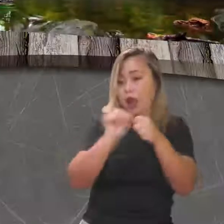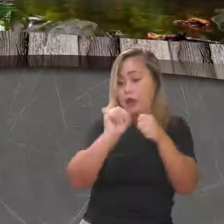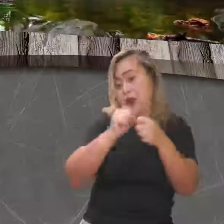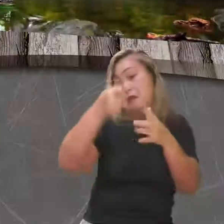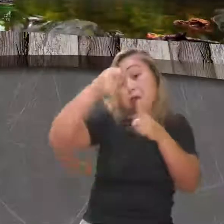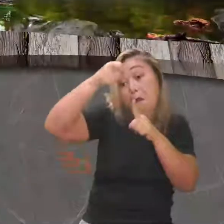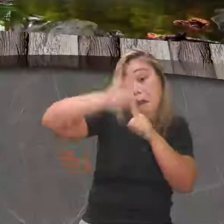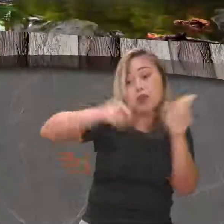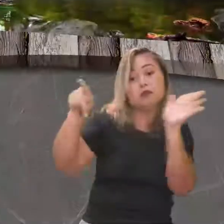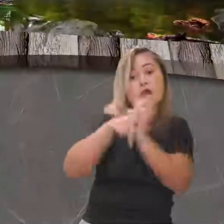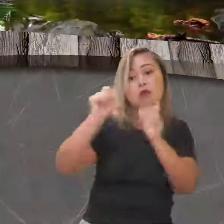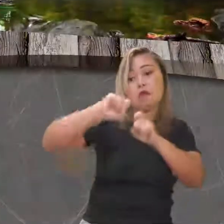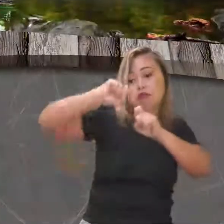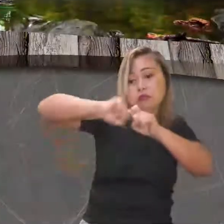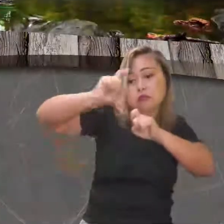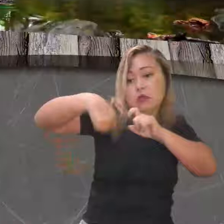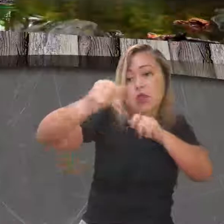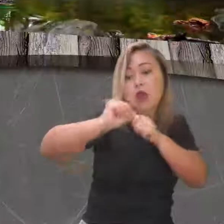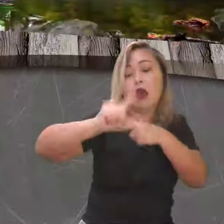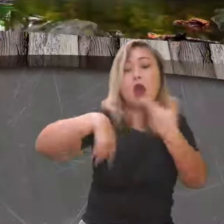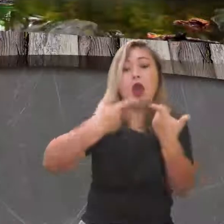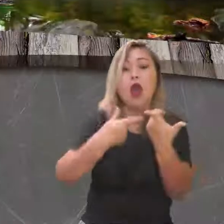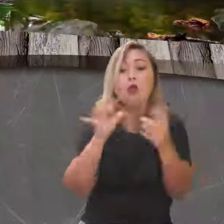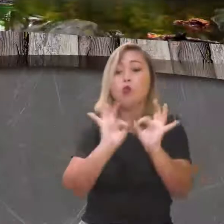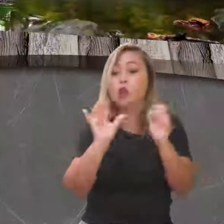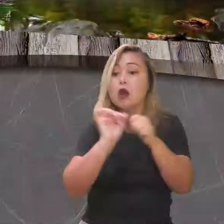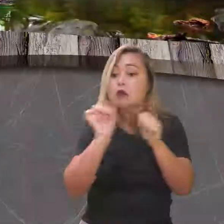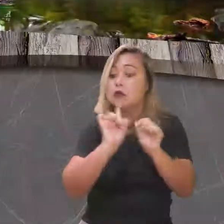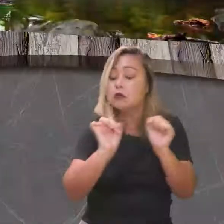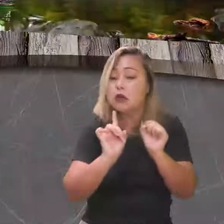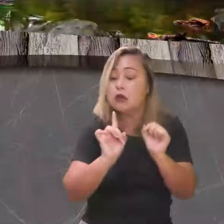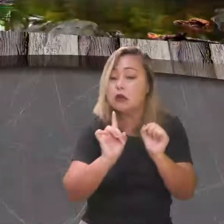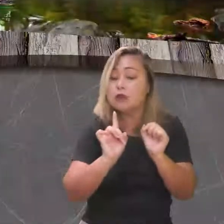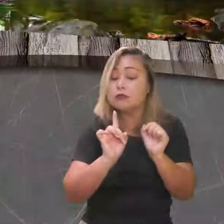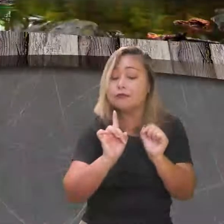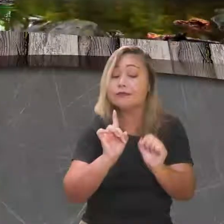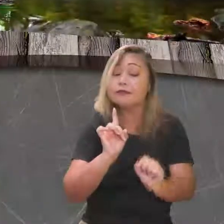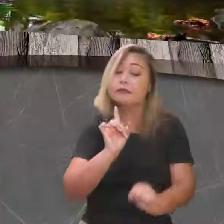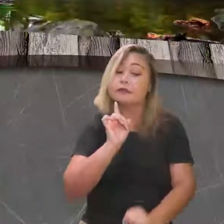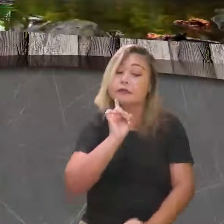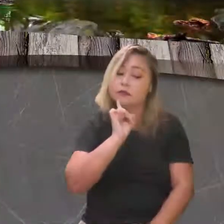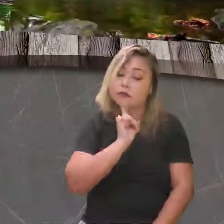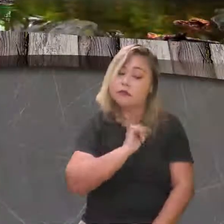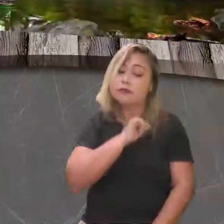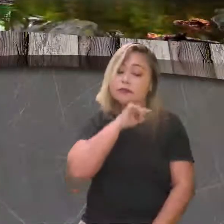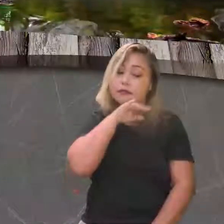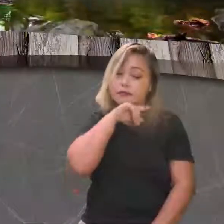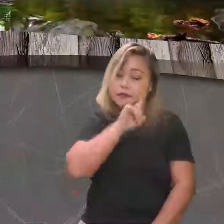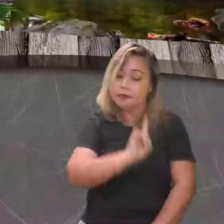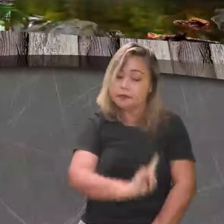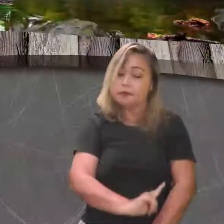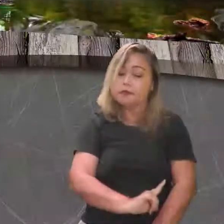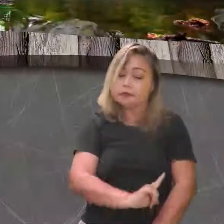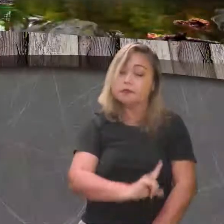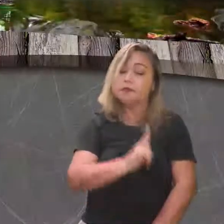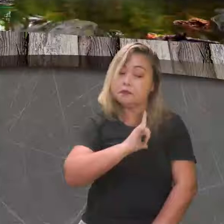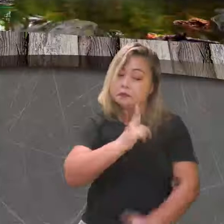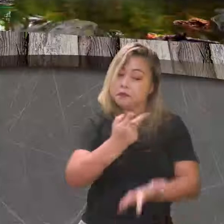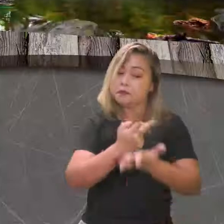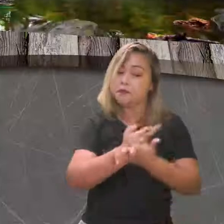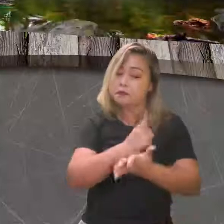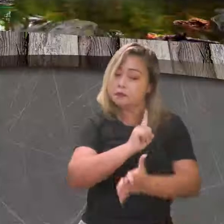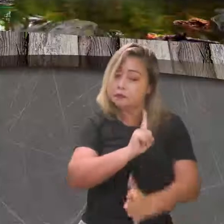período, tem um mês de reprodutivo. Se ele não estiver se reproduzindo, mau sinal. Tem alguma coisa